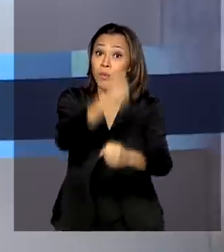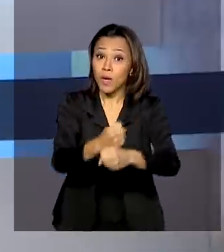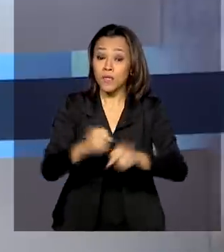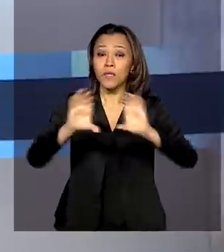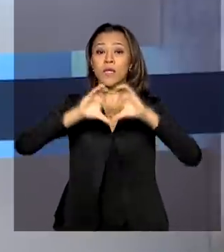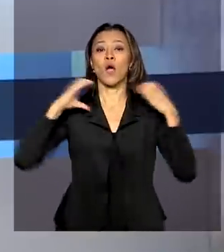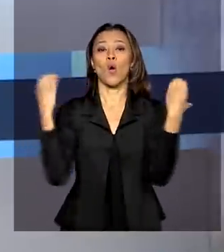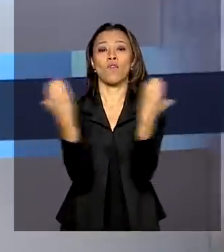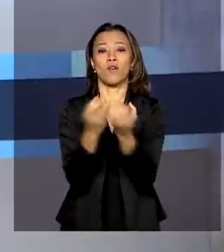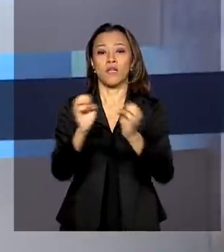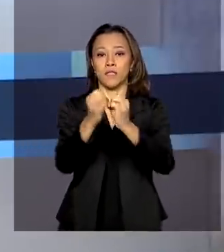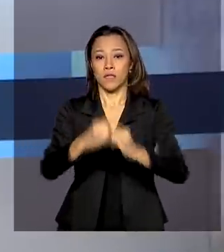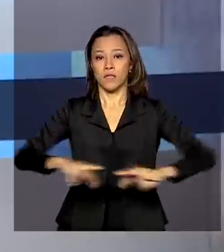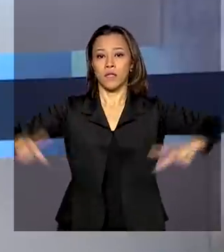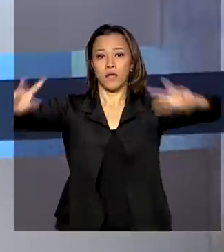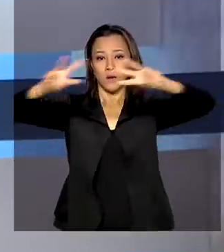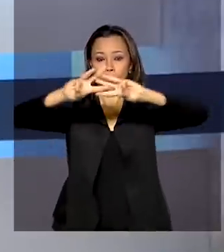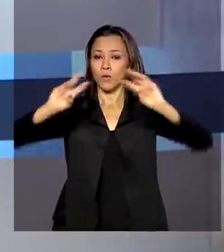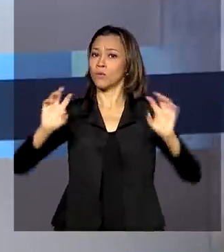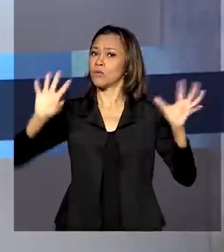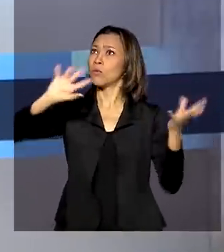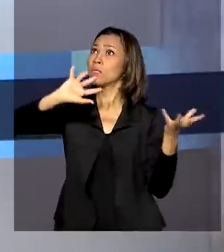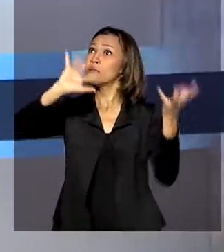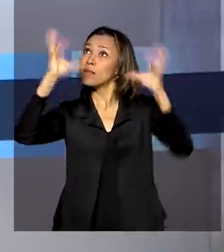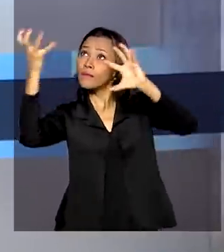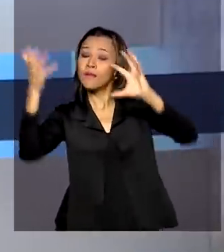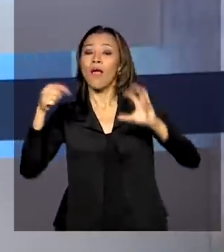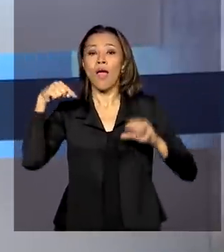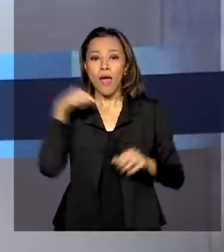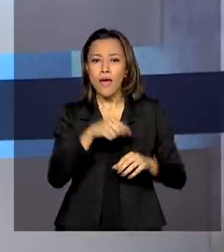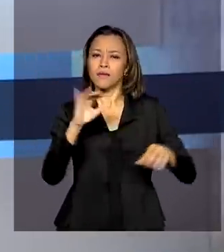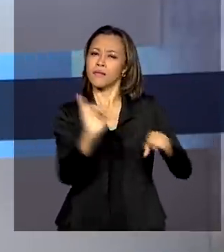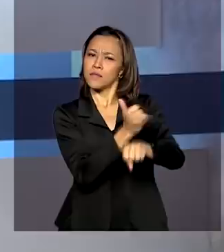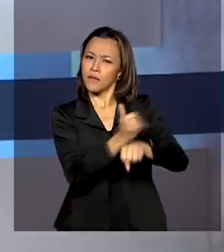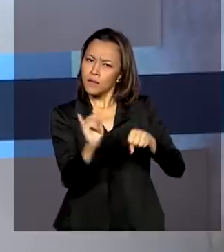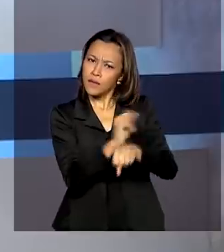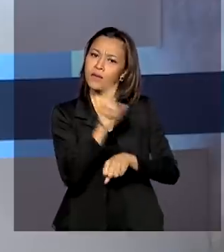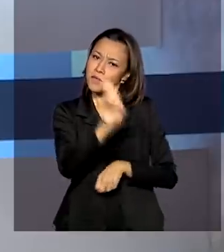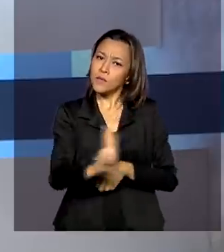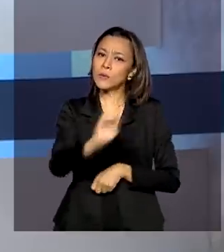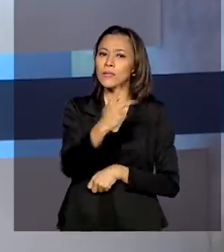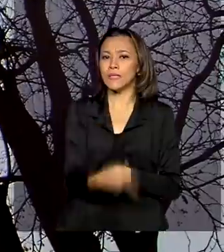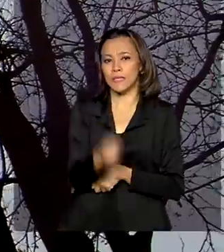ONU sobre Mudanças Climáticas. A ferramenta vem sendo utilizada aqui no Brasil.